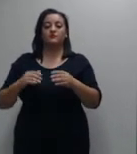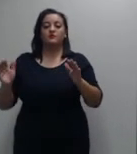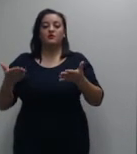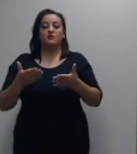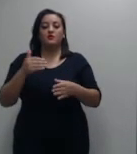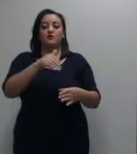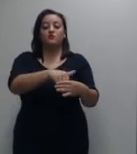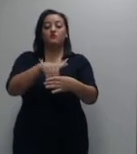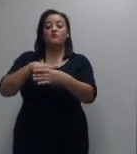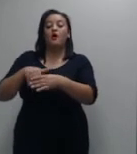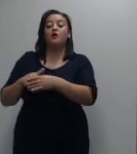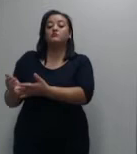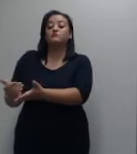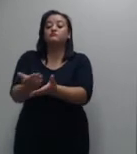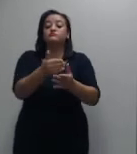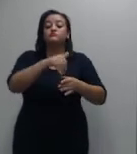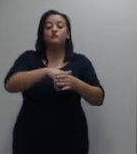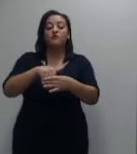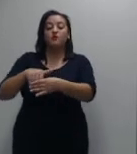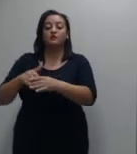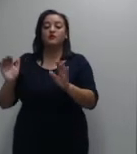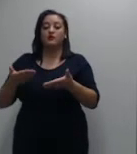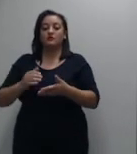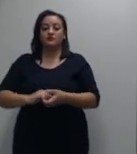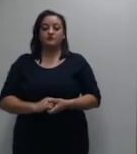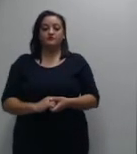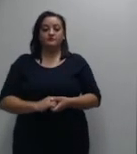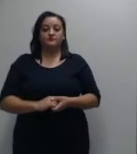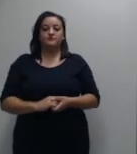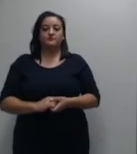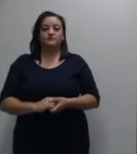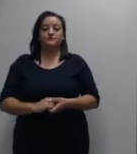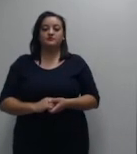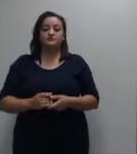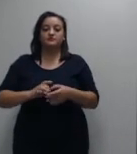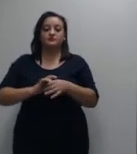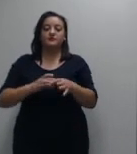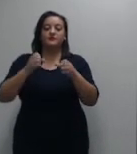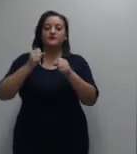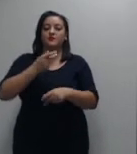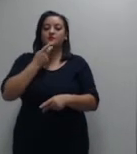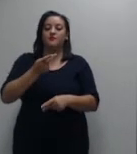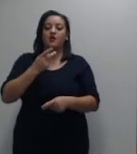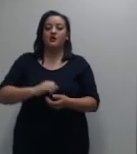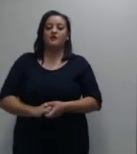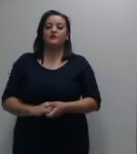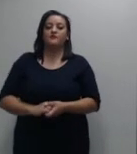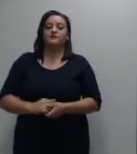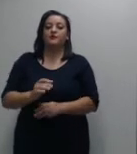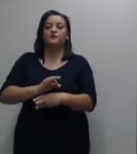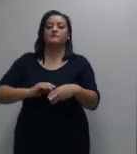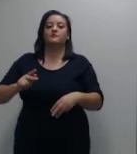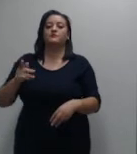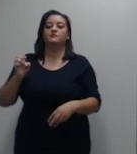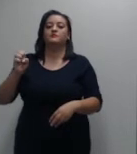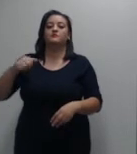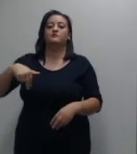outros e permite-me permite Presidente com a palavra o Benjamin